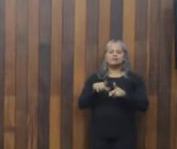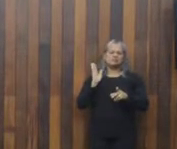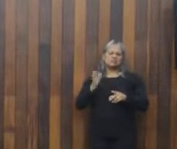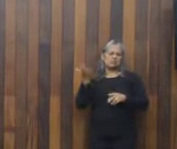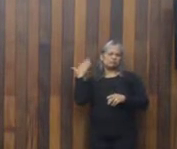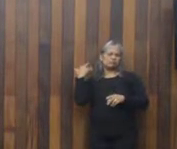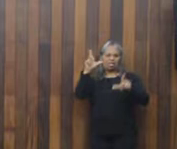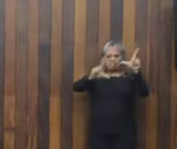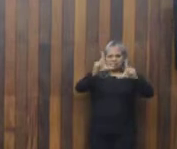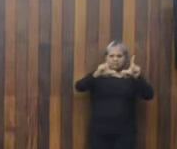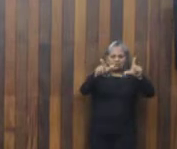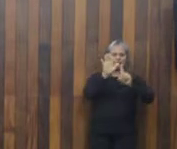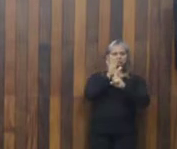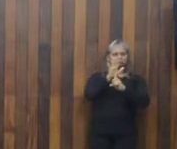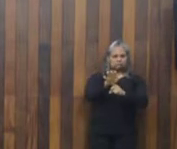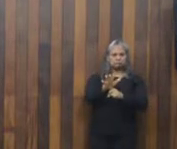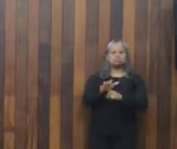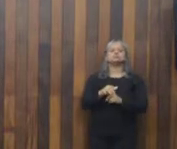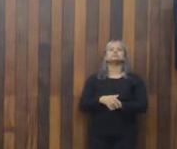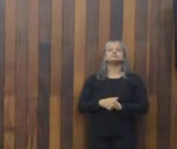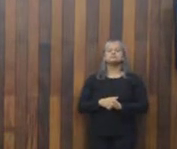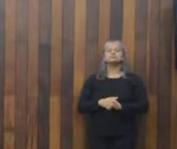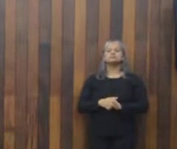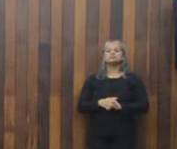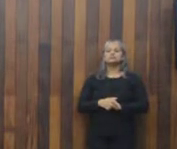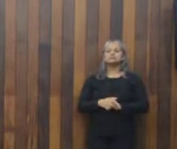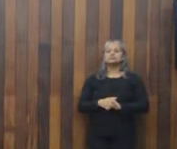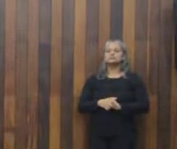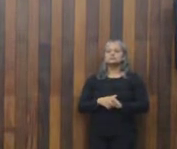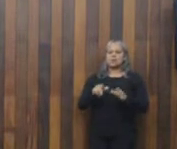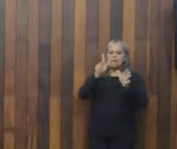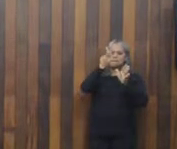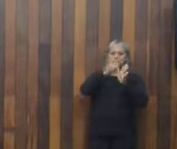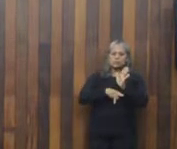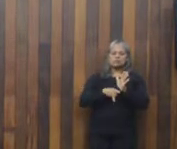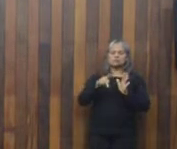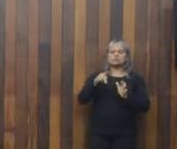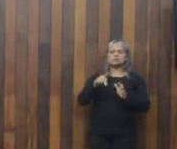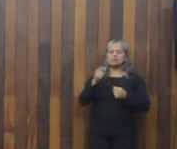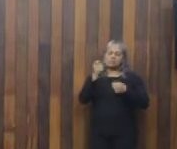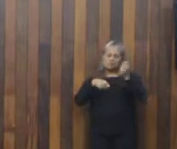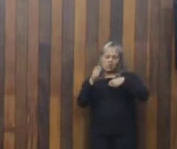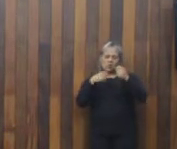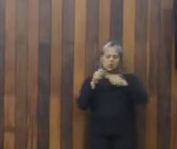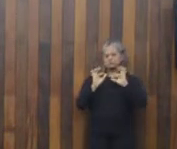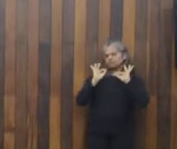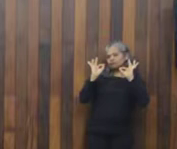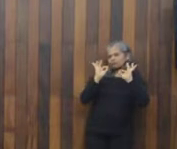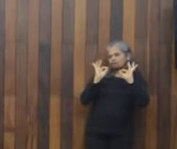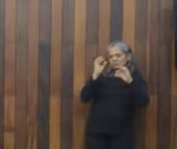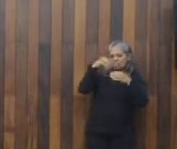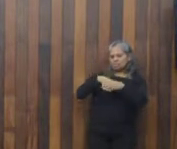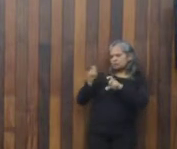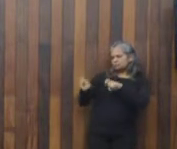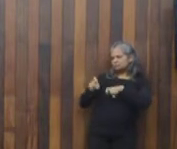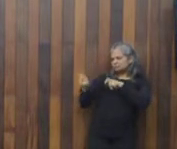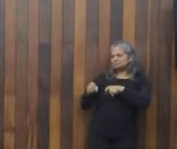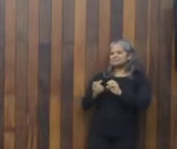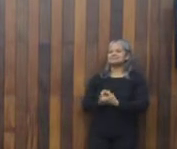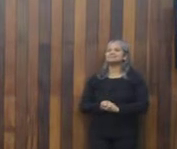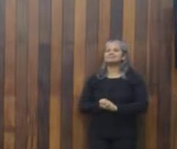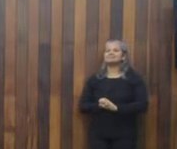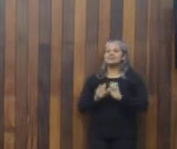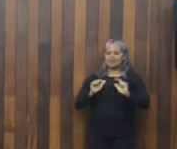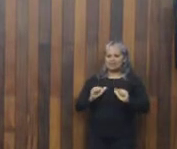TV, programa Rio Business na Band, do programa Negócios e Luxo na Rede Record Interior. Atuante